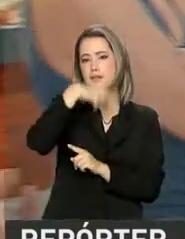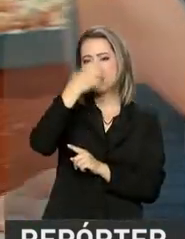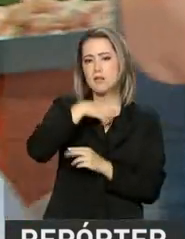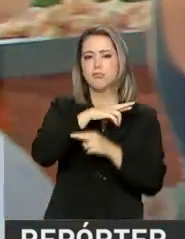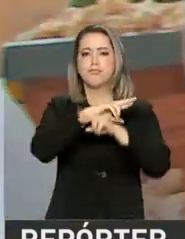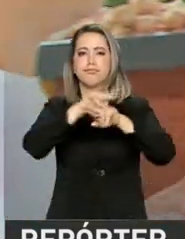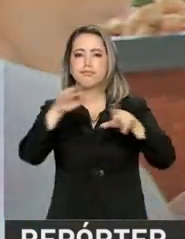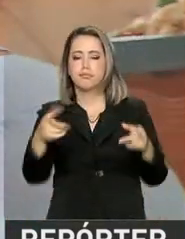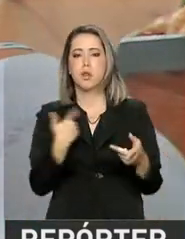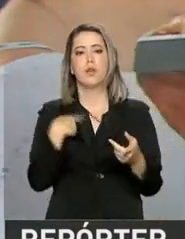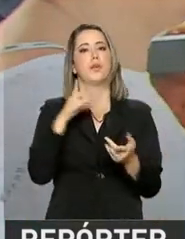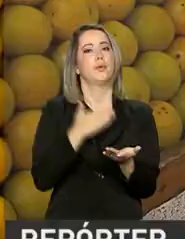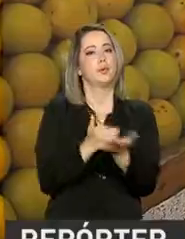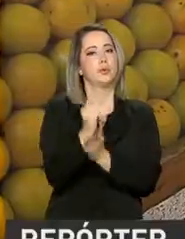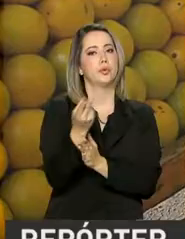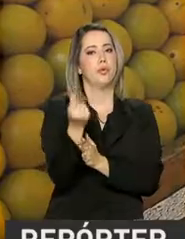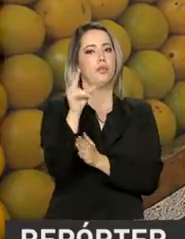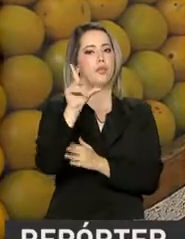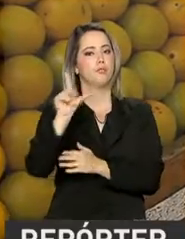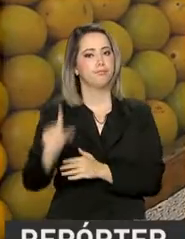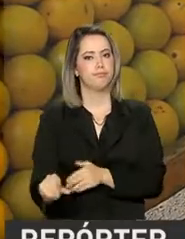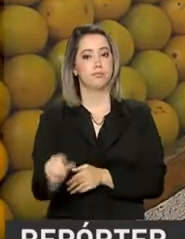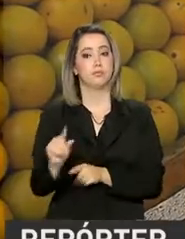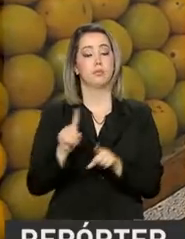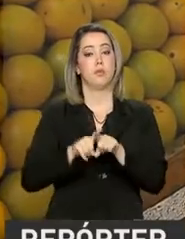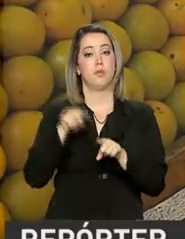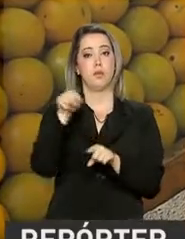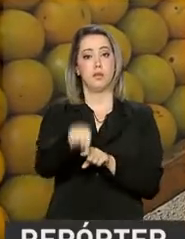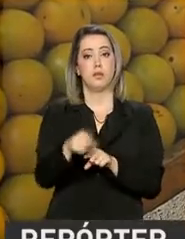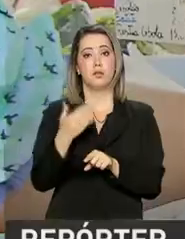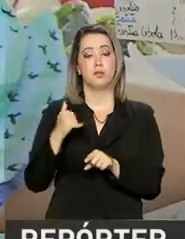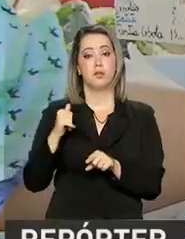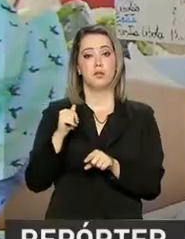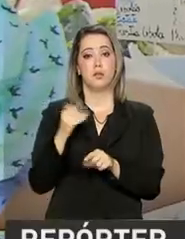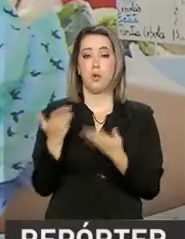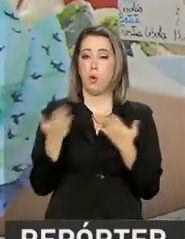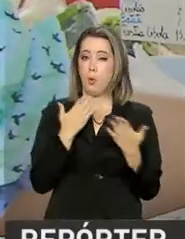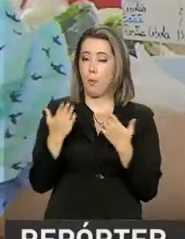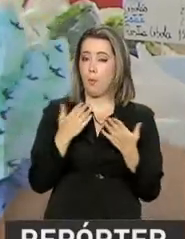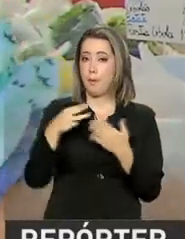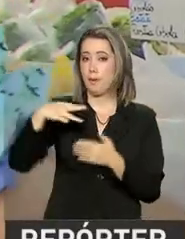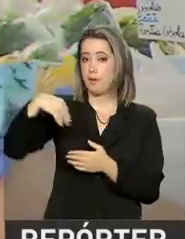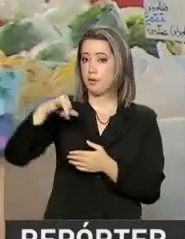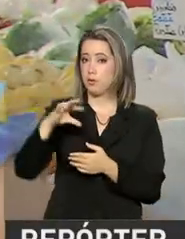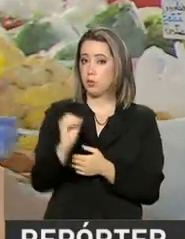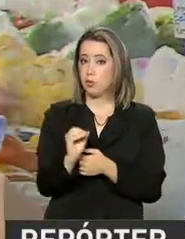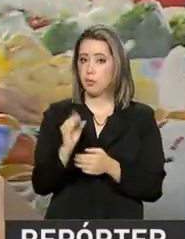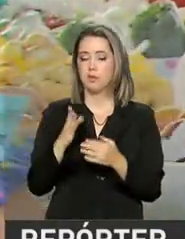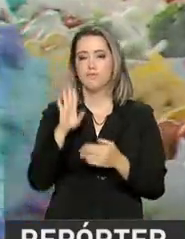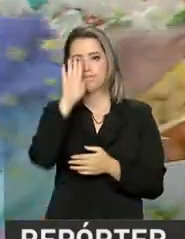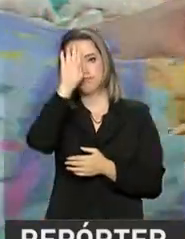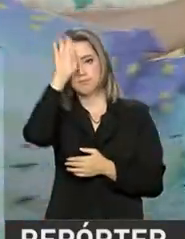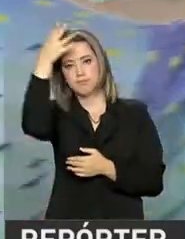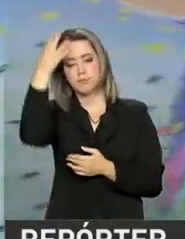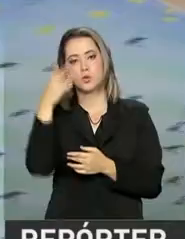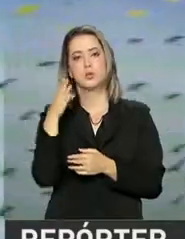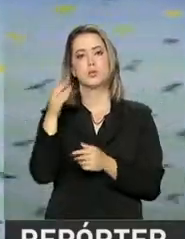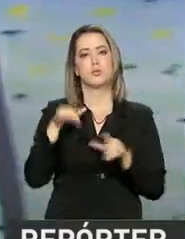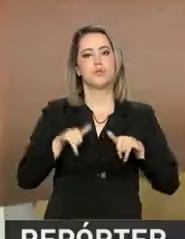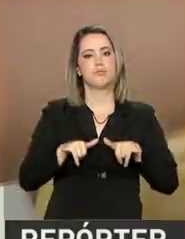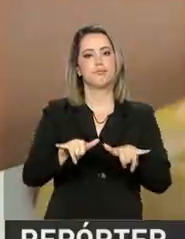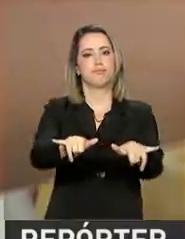valores mais baixos no mês de maio nos mais baixo que o do mês de maio os principais mercados atacadista do